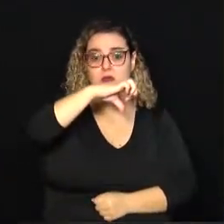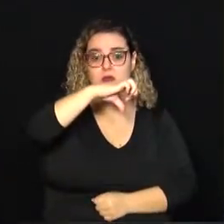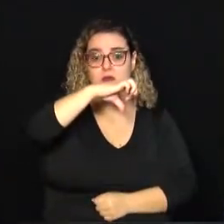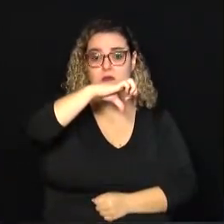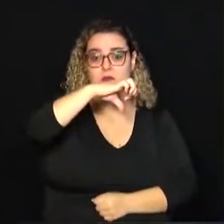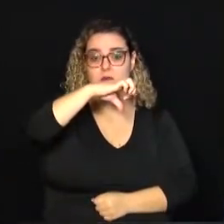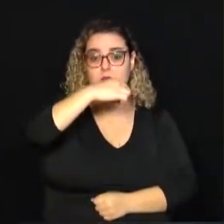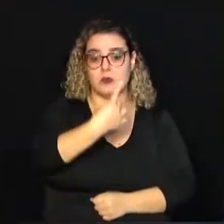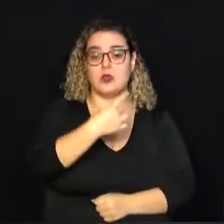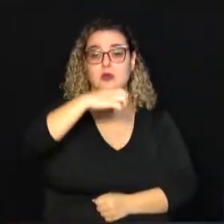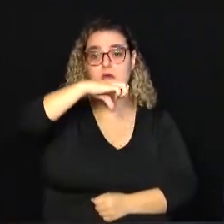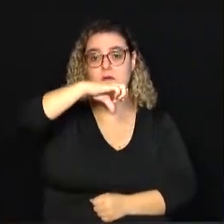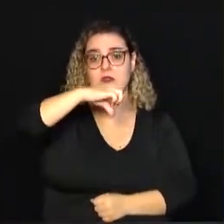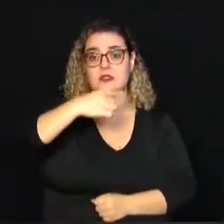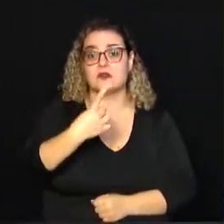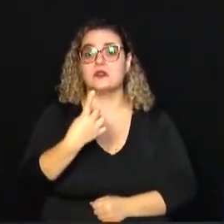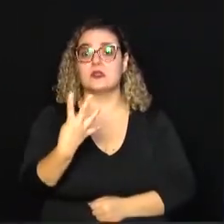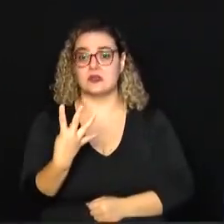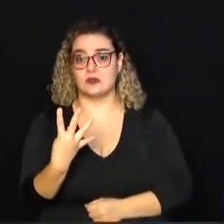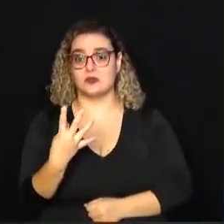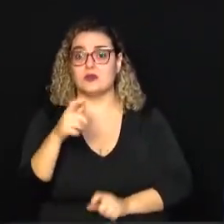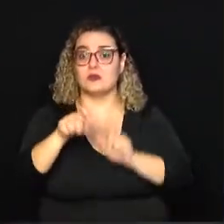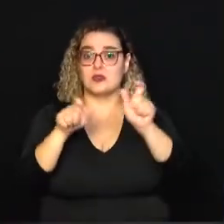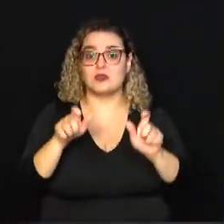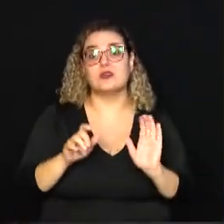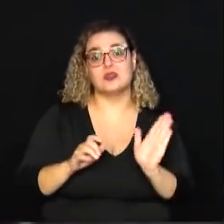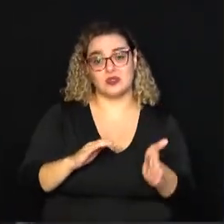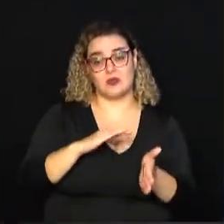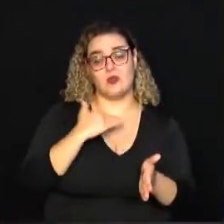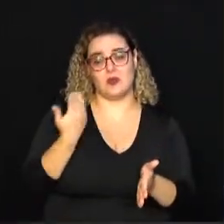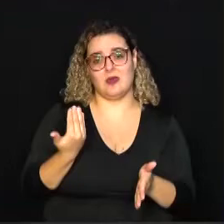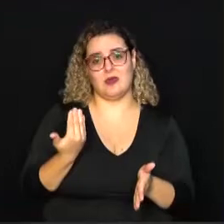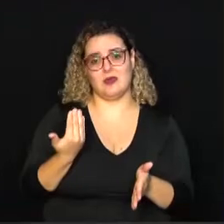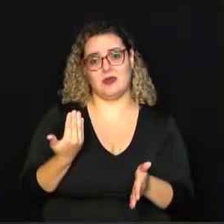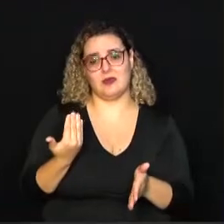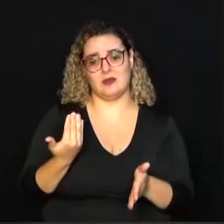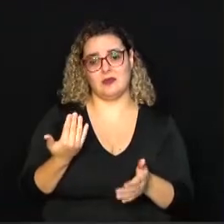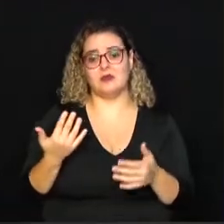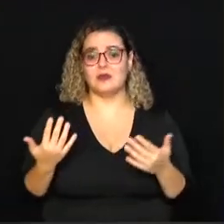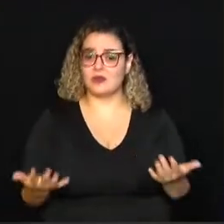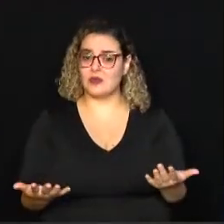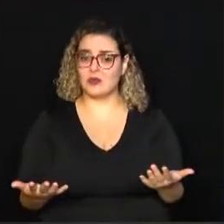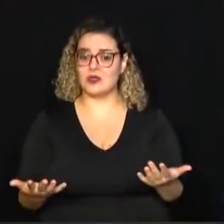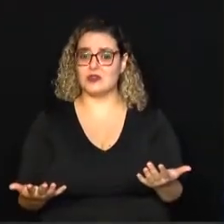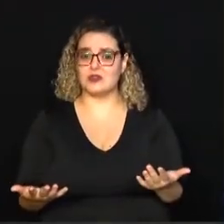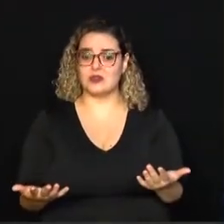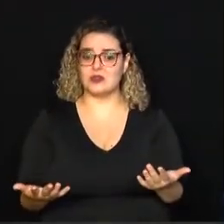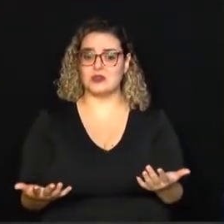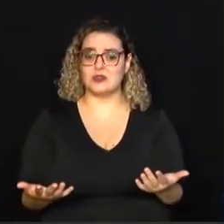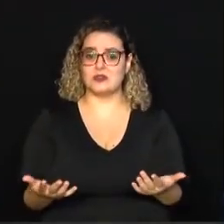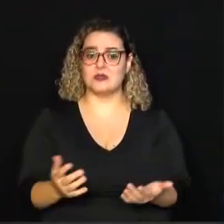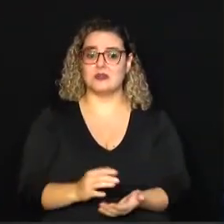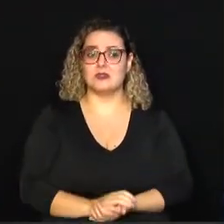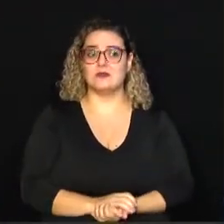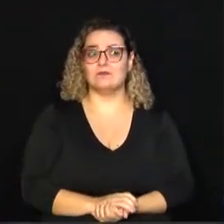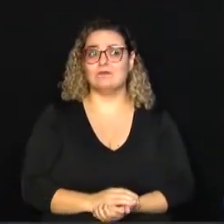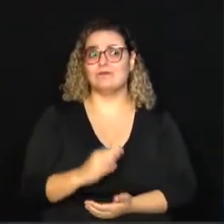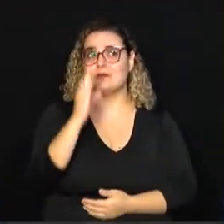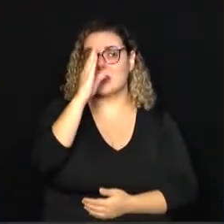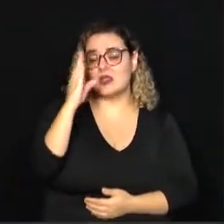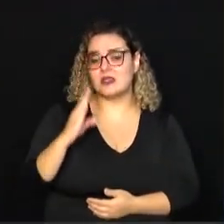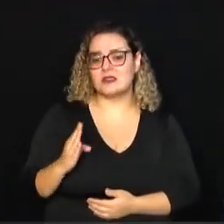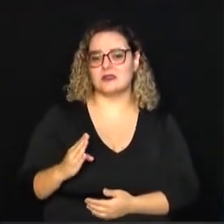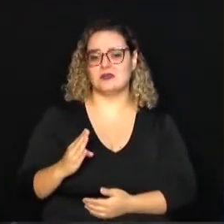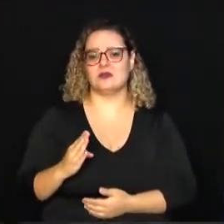óbitos. É muita coisa, né, Pedro? E sem dizer que o Brasil hoje, ele está